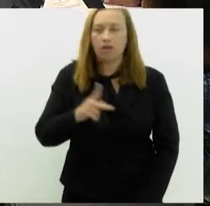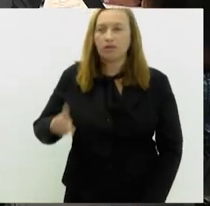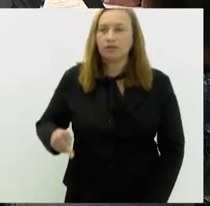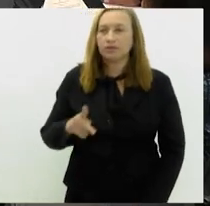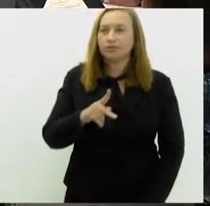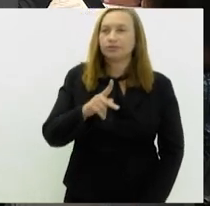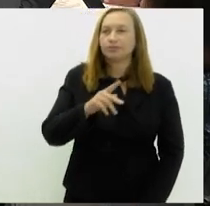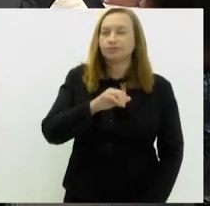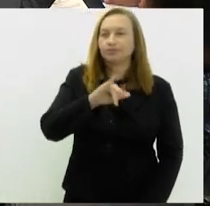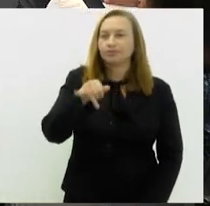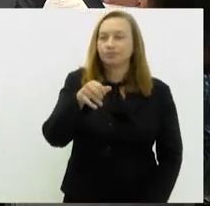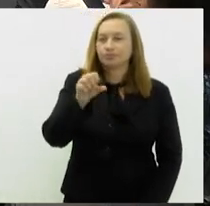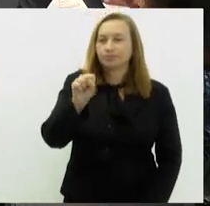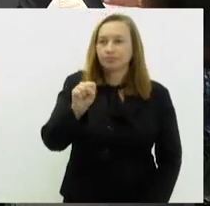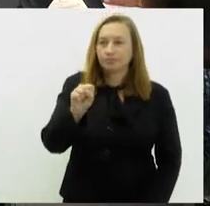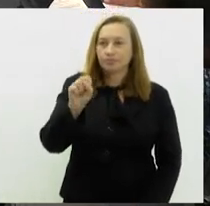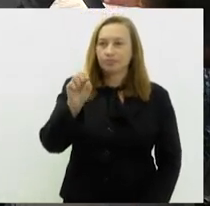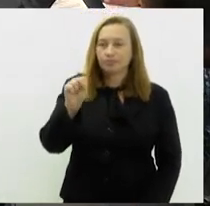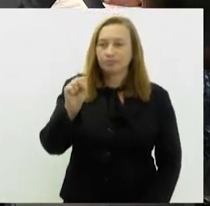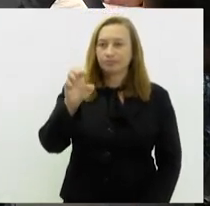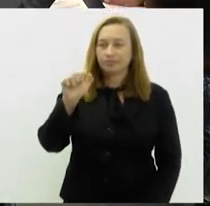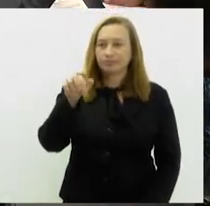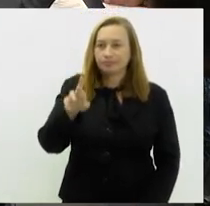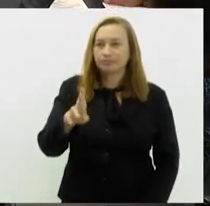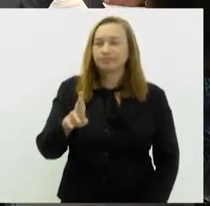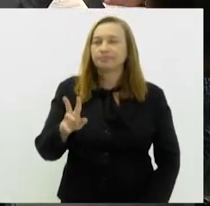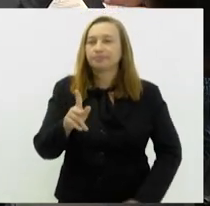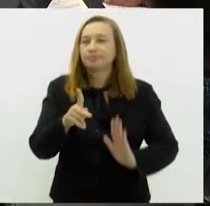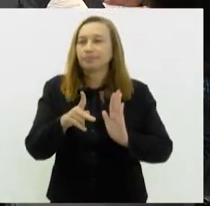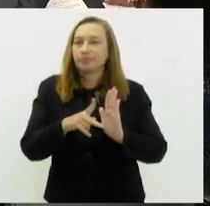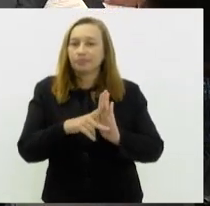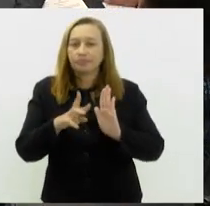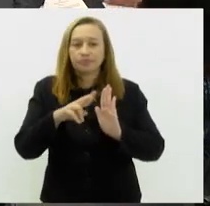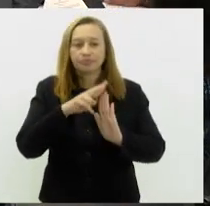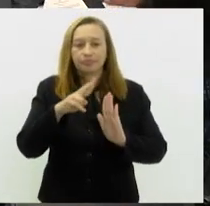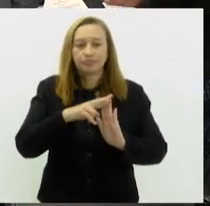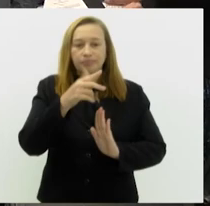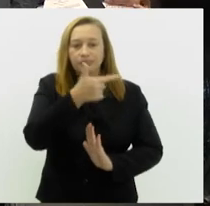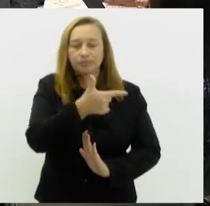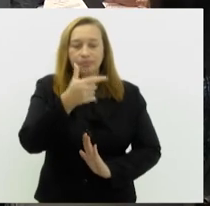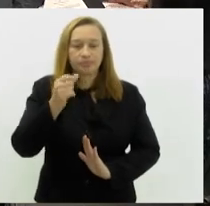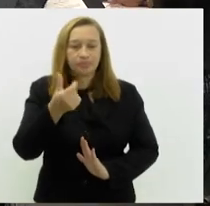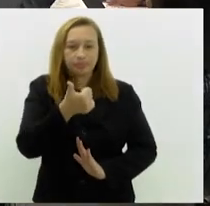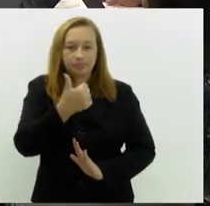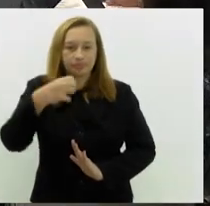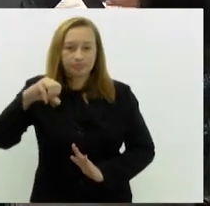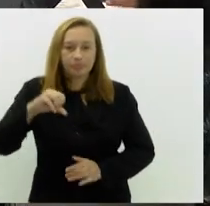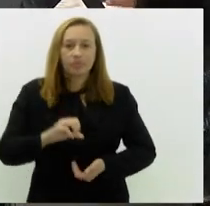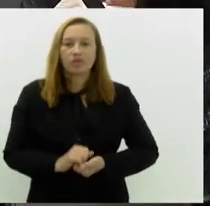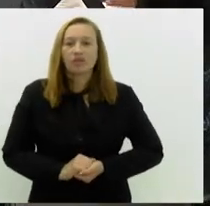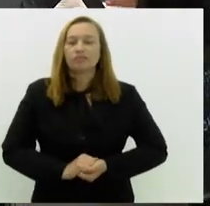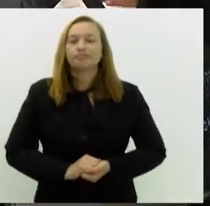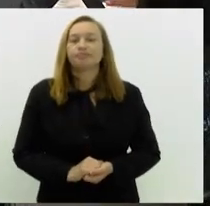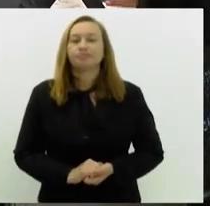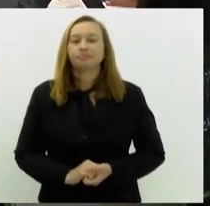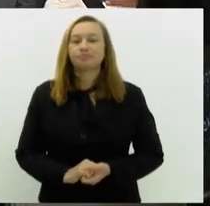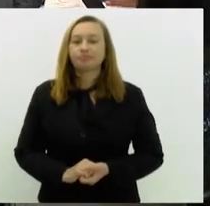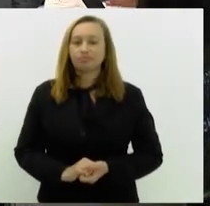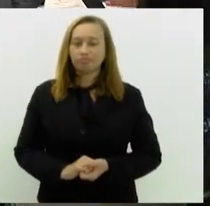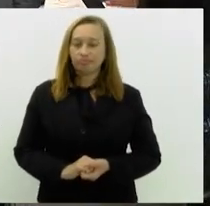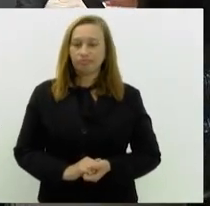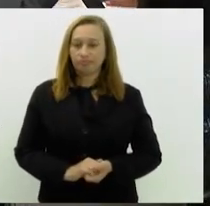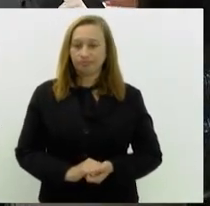Souza, um projeto de resolução de 2019, que ele se